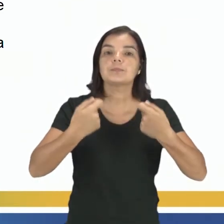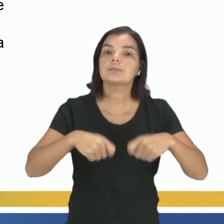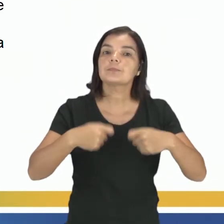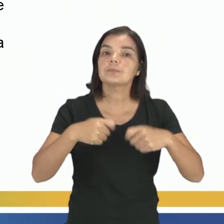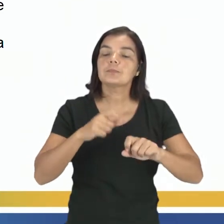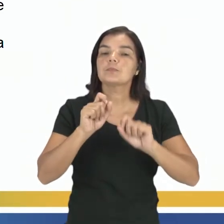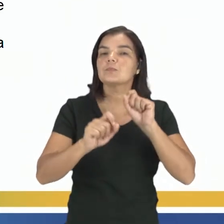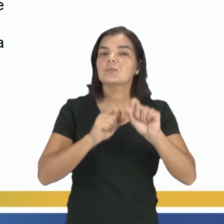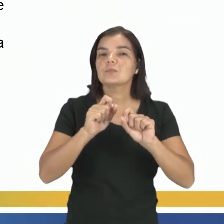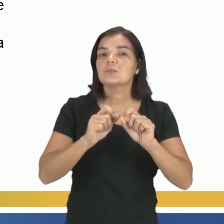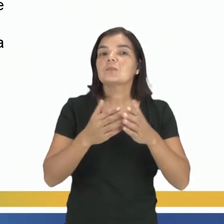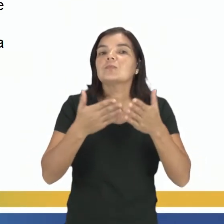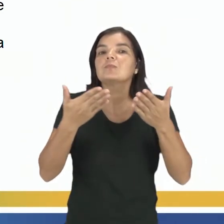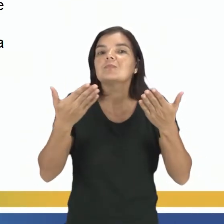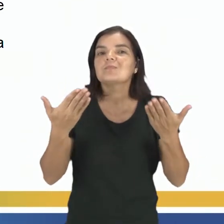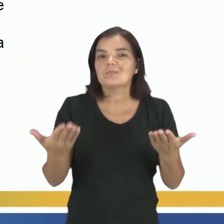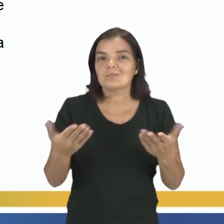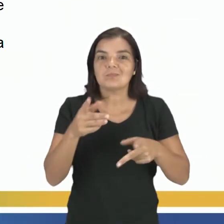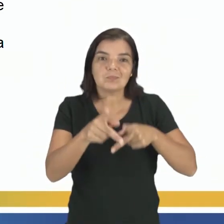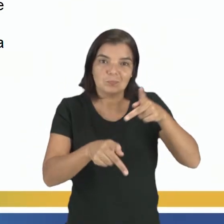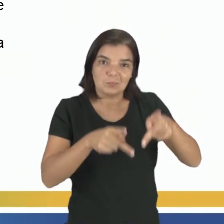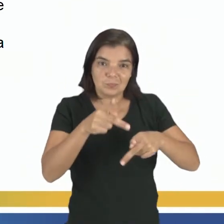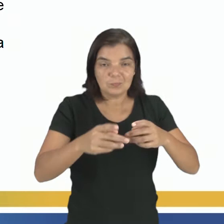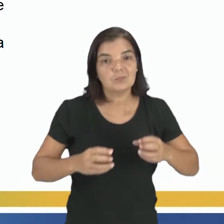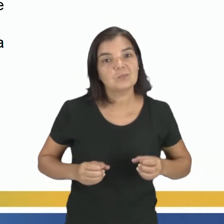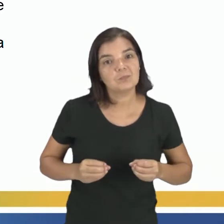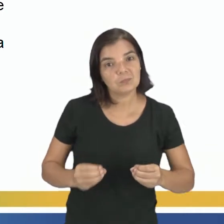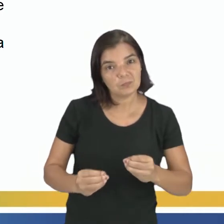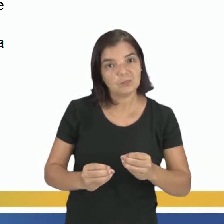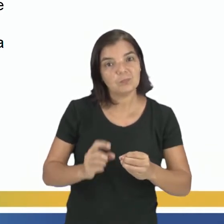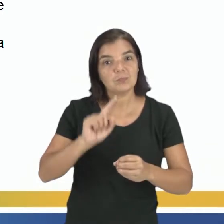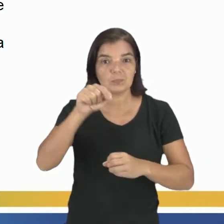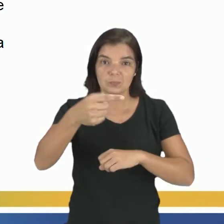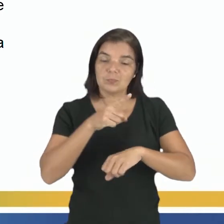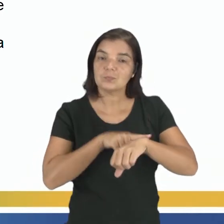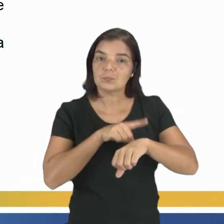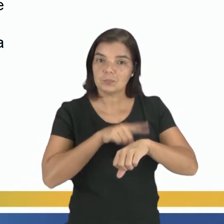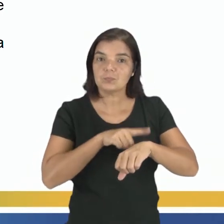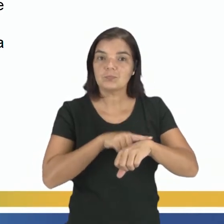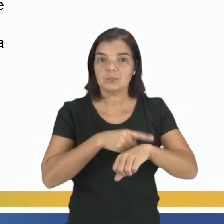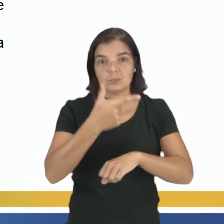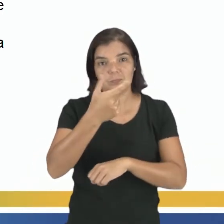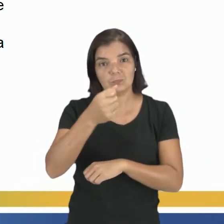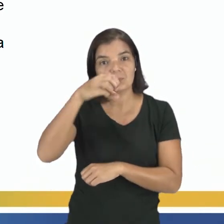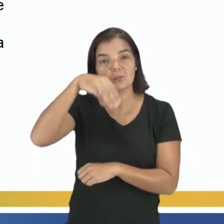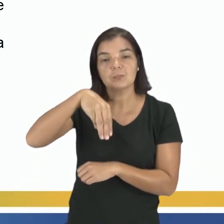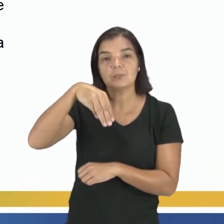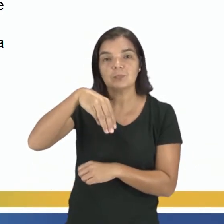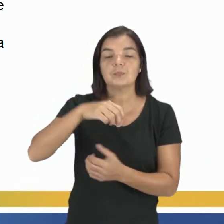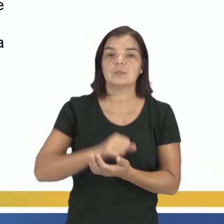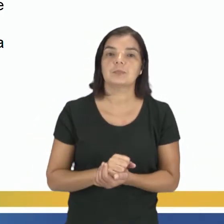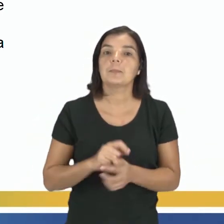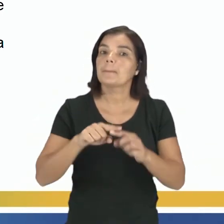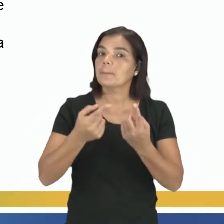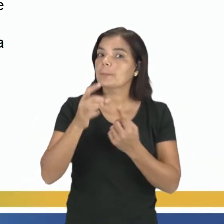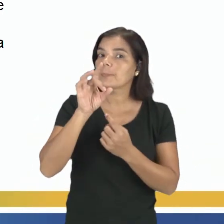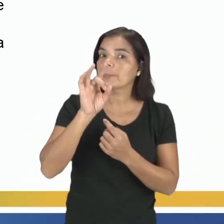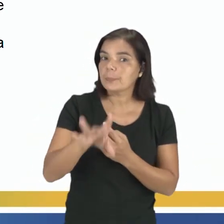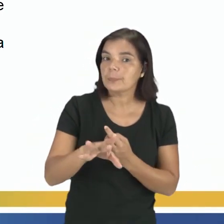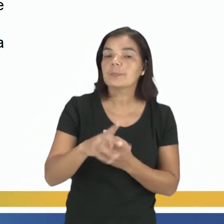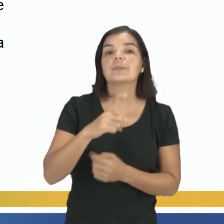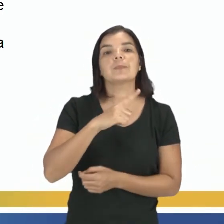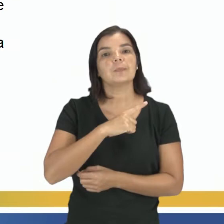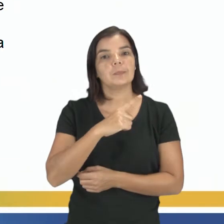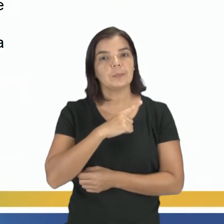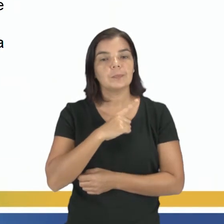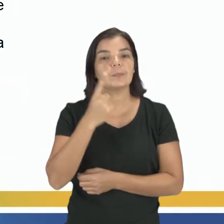precisamos descobrir qual é a população de bactérias após esse tempo aí, após 20 minutos. Mas só que a gente tem